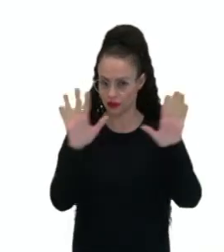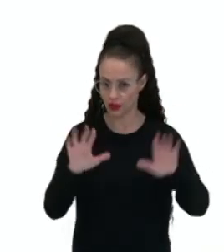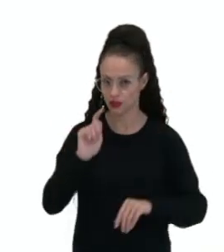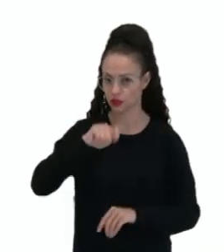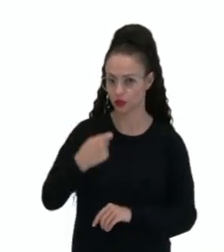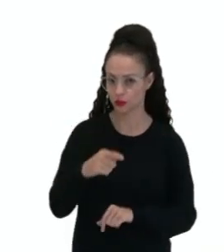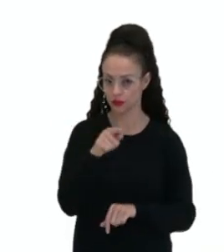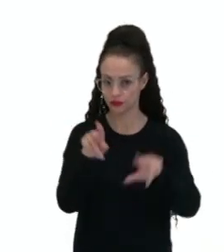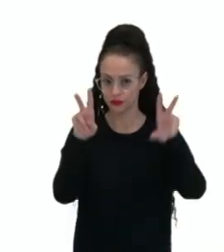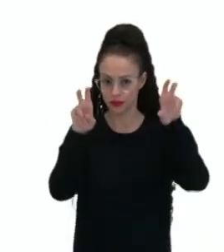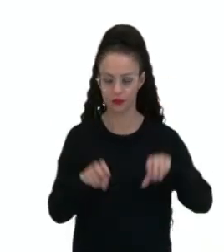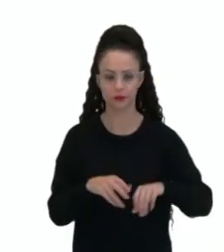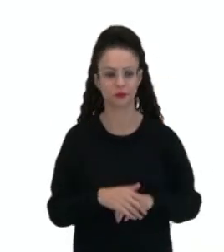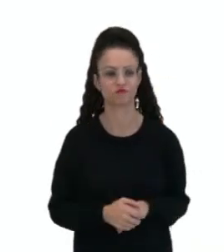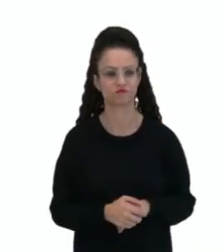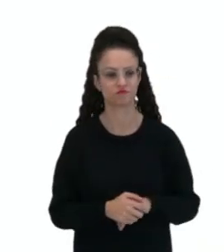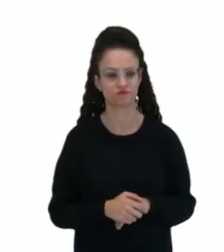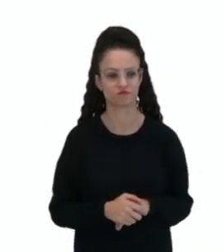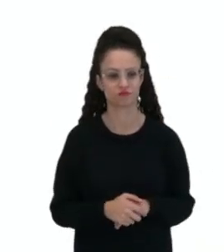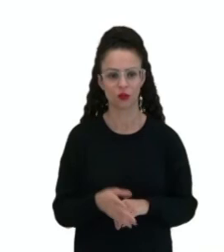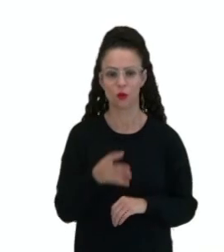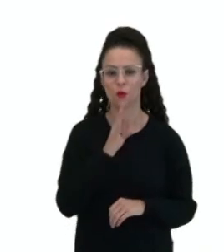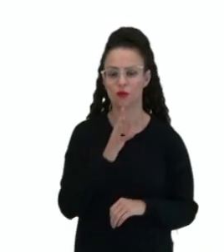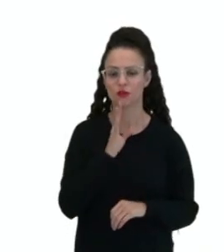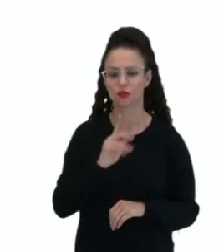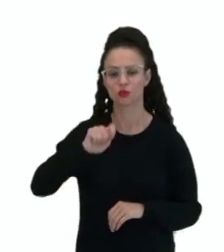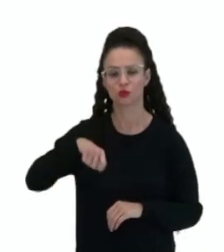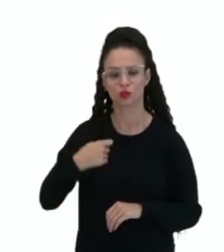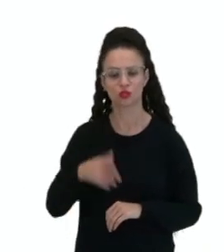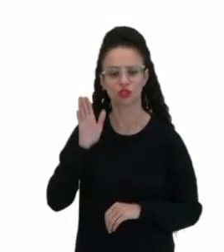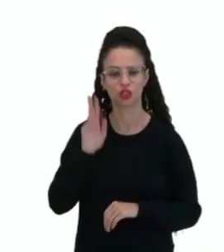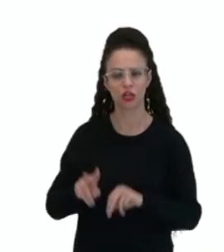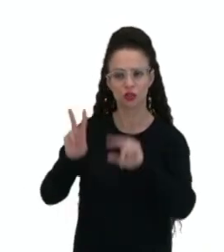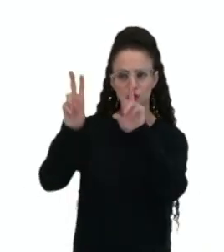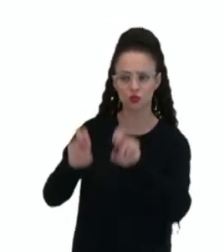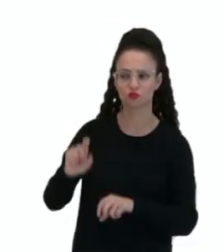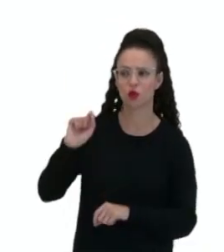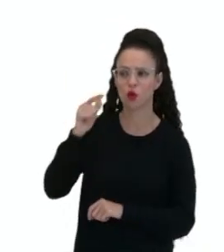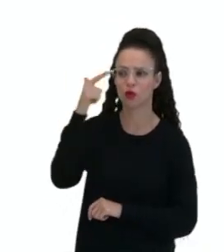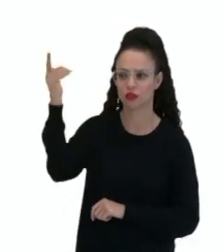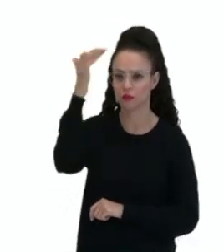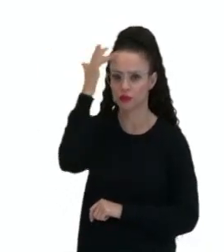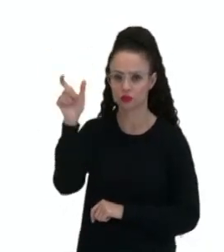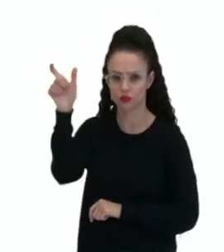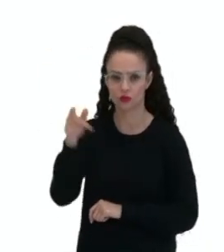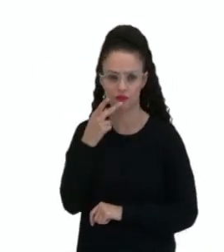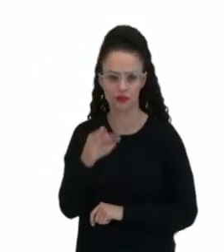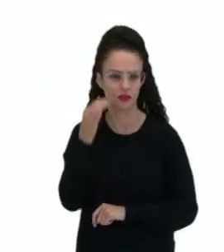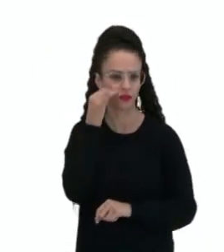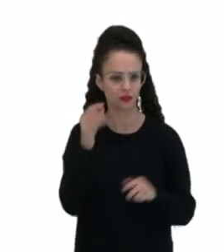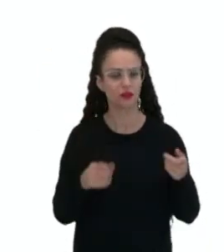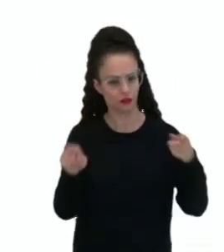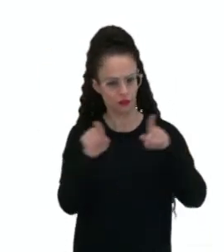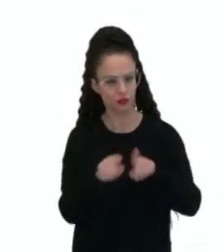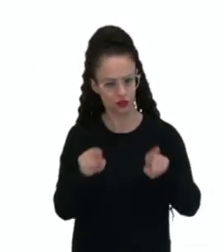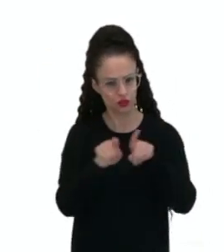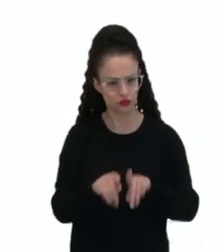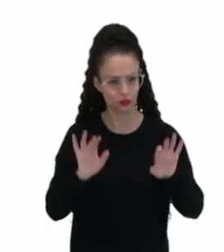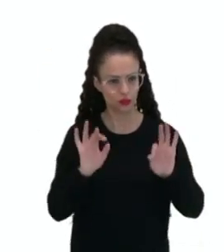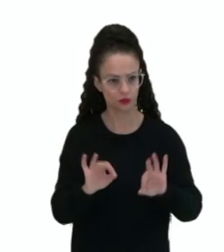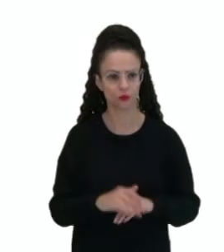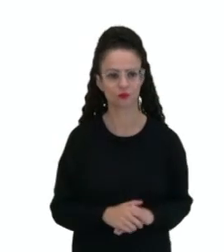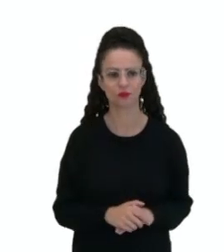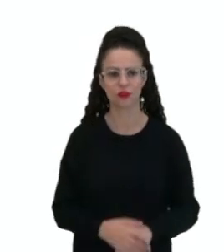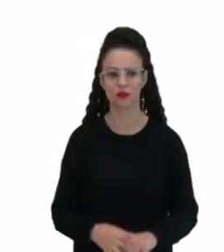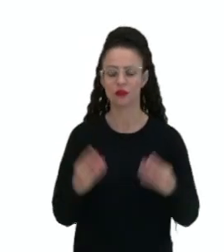problema, tomar conhecimento do que já foi dito sobre o assunto e por quem, para não ser repetitivo mesmo, né?